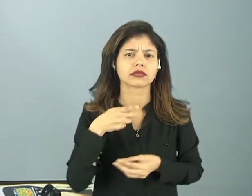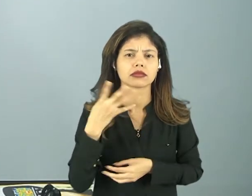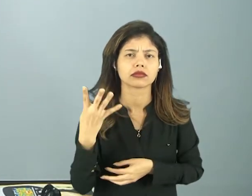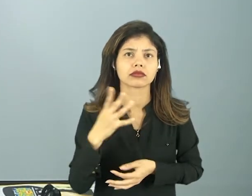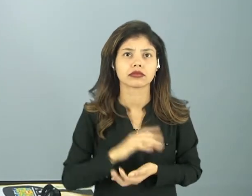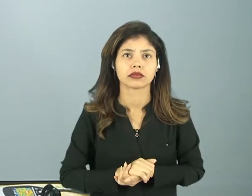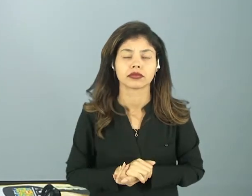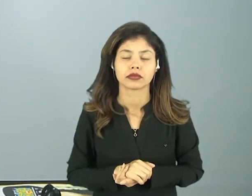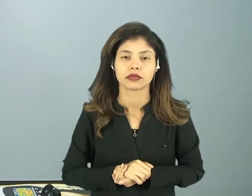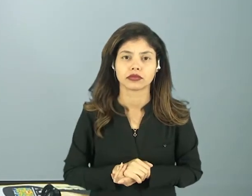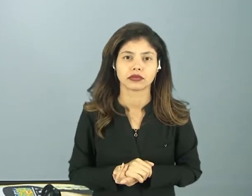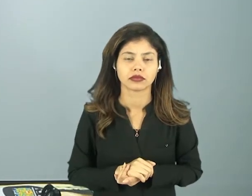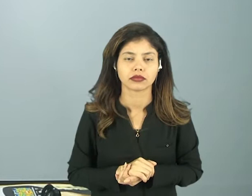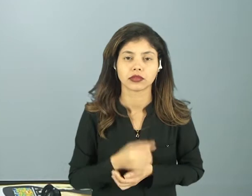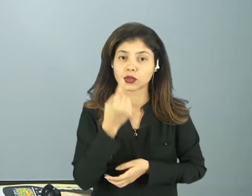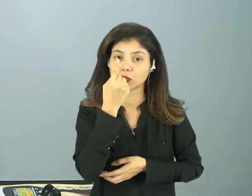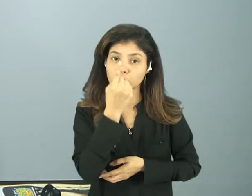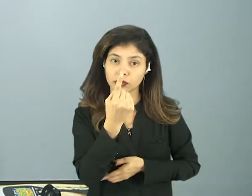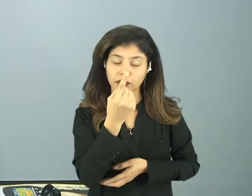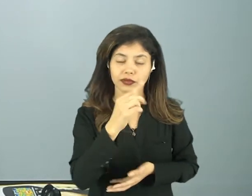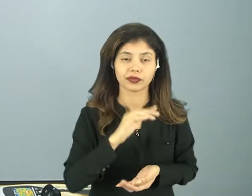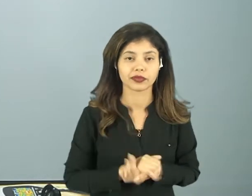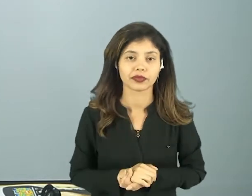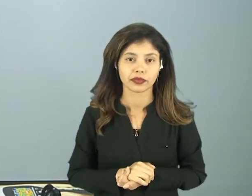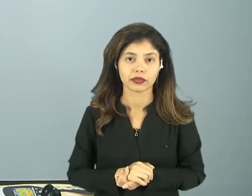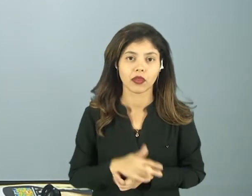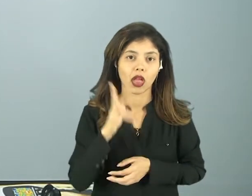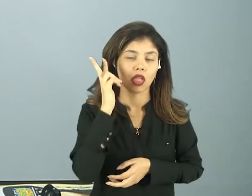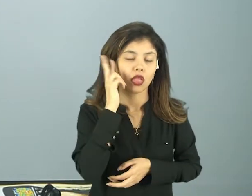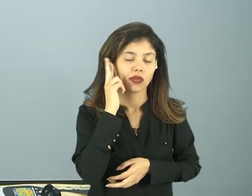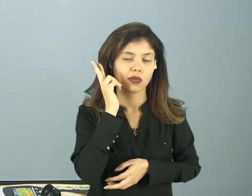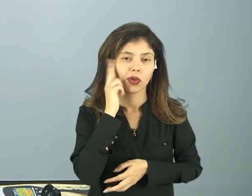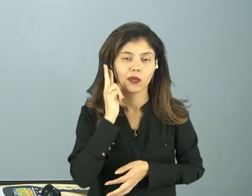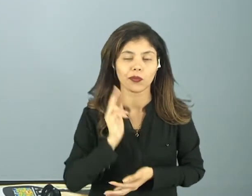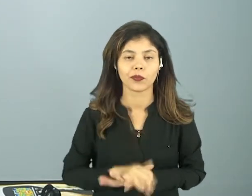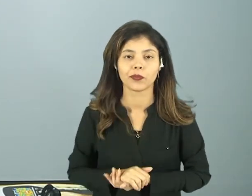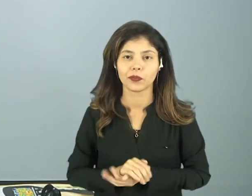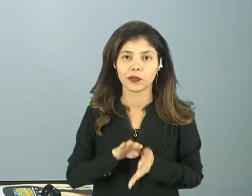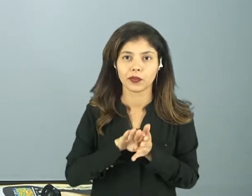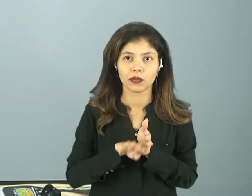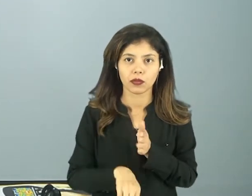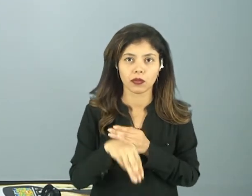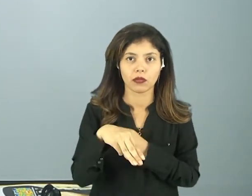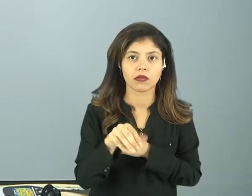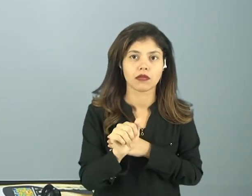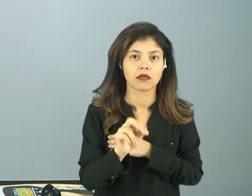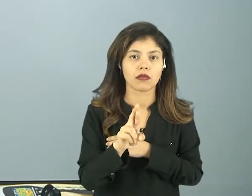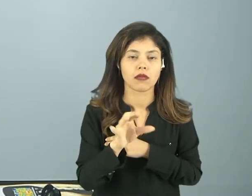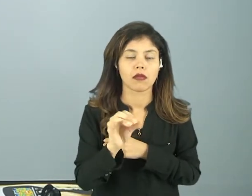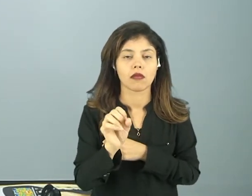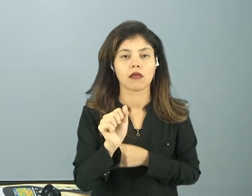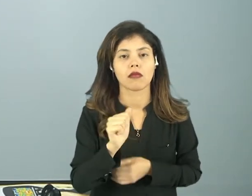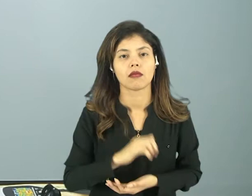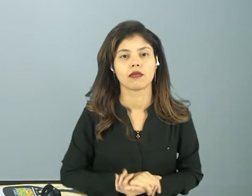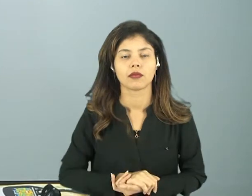1 grau, para ele ficar com a sua temperatura normal, temperatura ambiente,